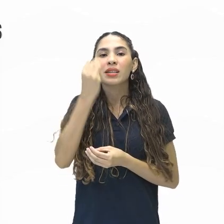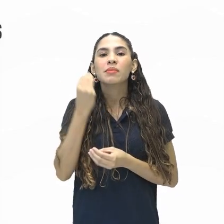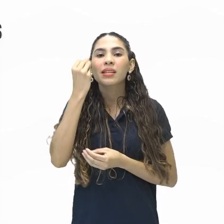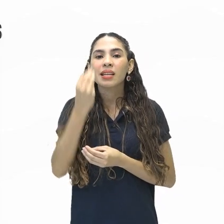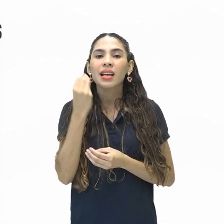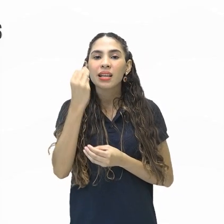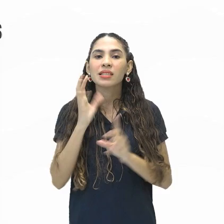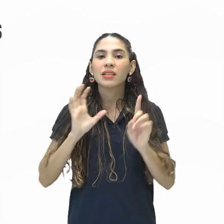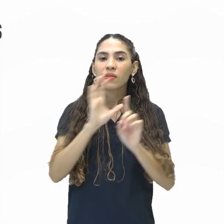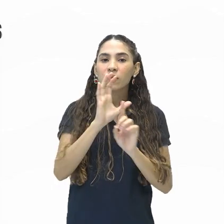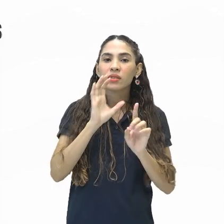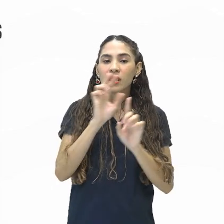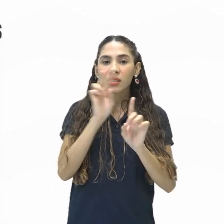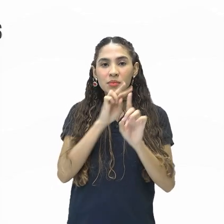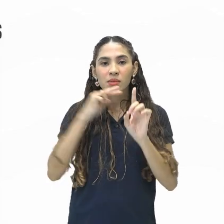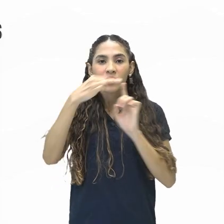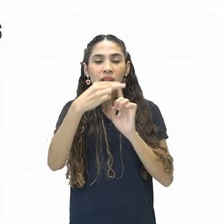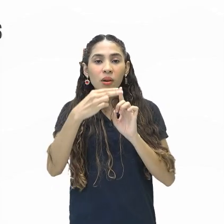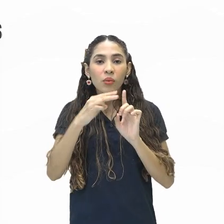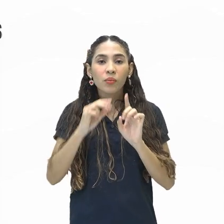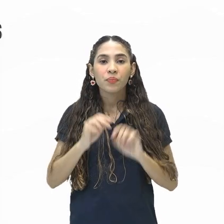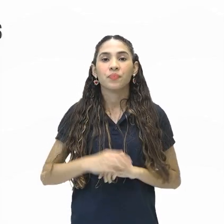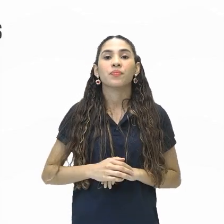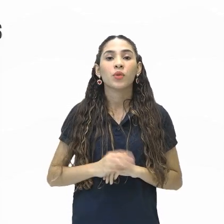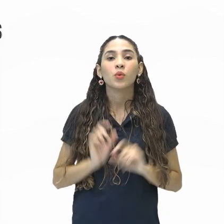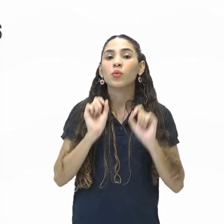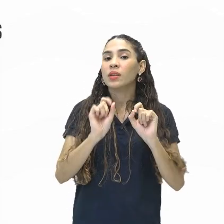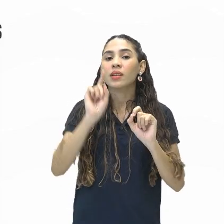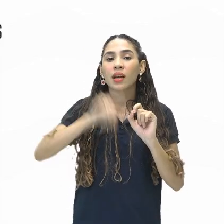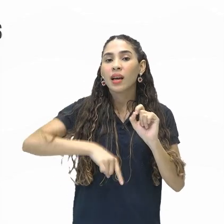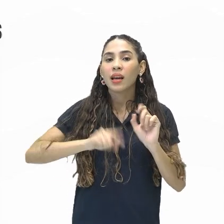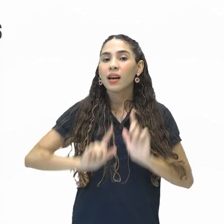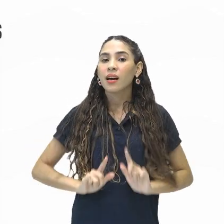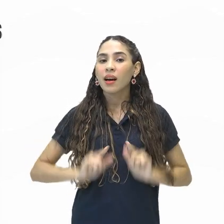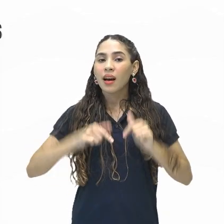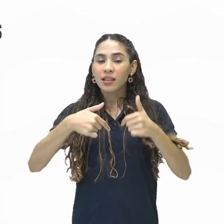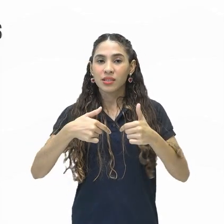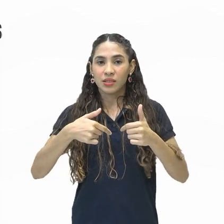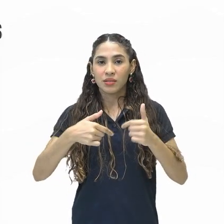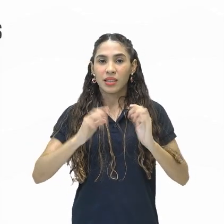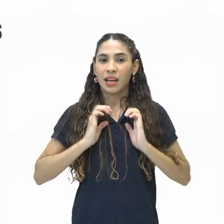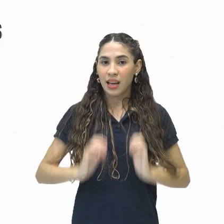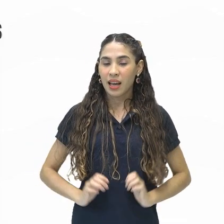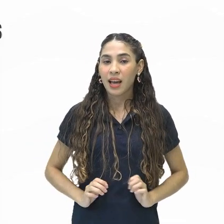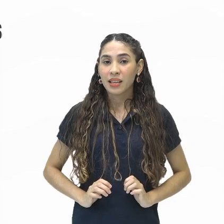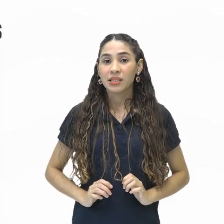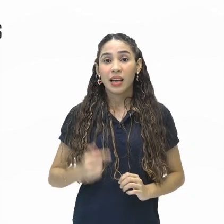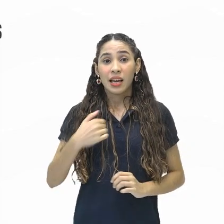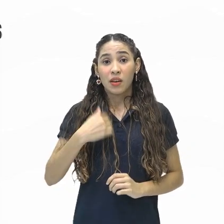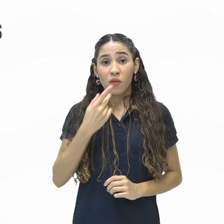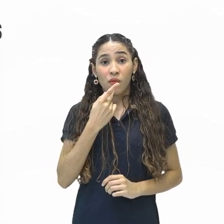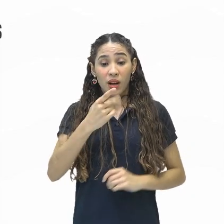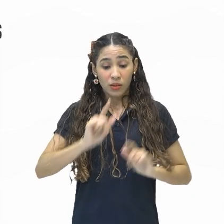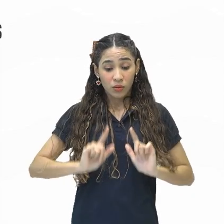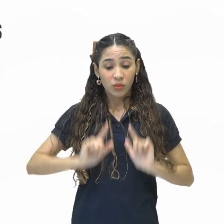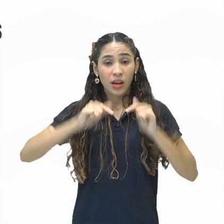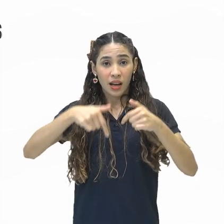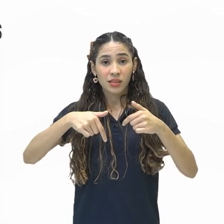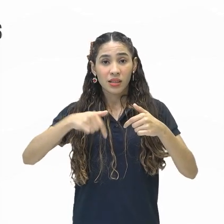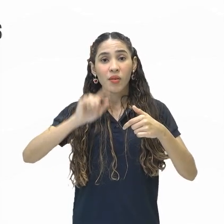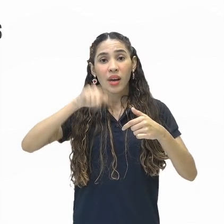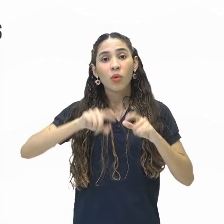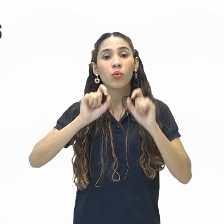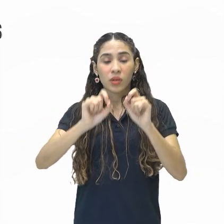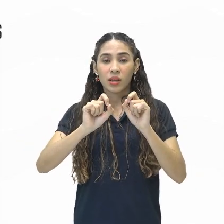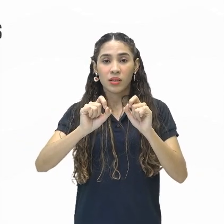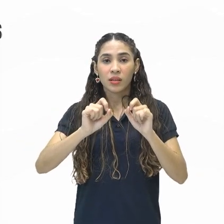experiências moldaram suas percepções sobre o que é agir de maneira ética. Quando eu falo de agir, eu estou falando